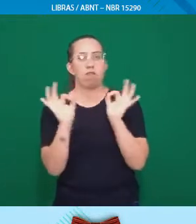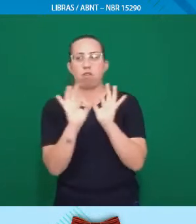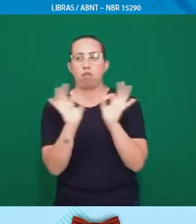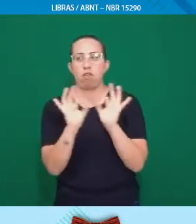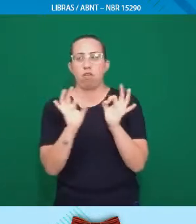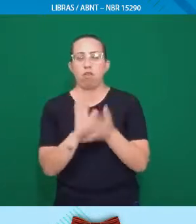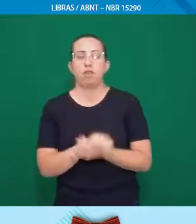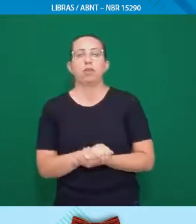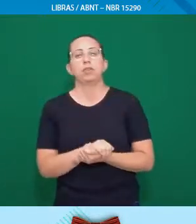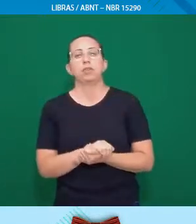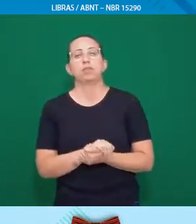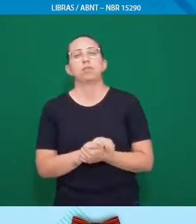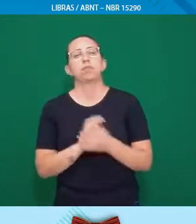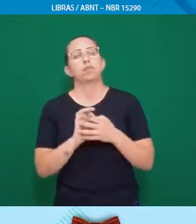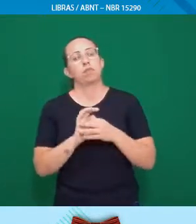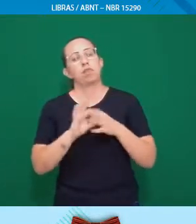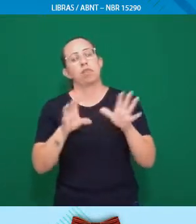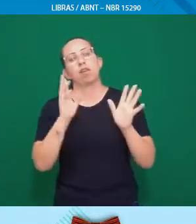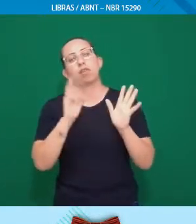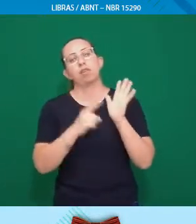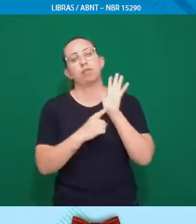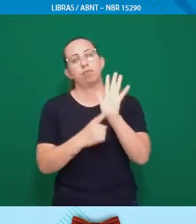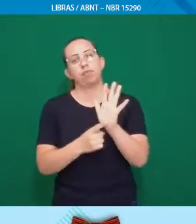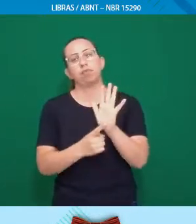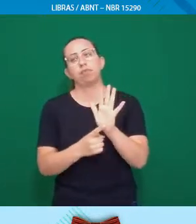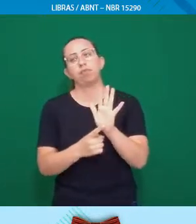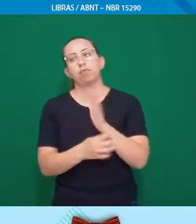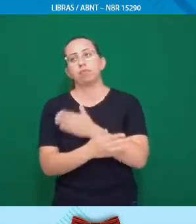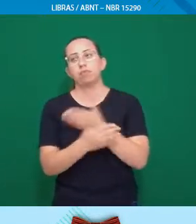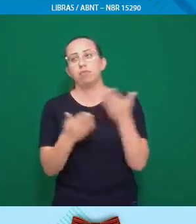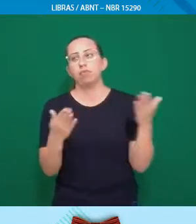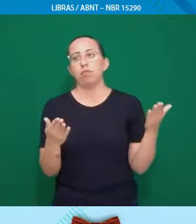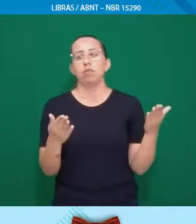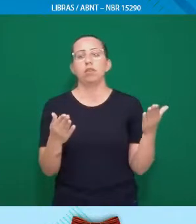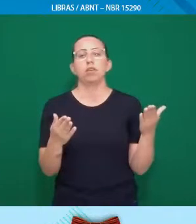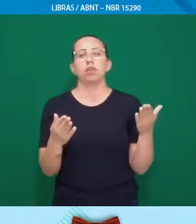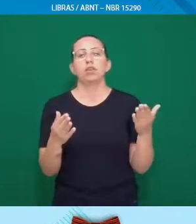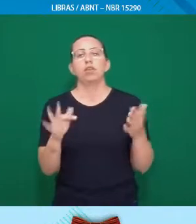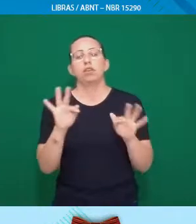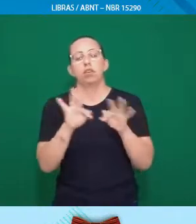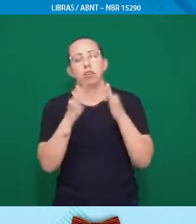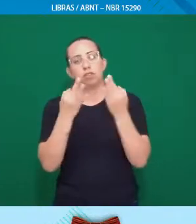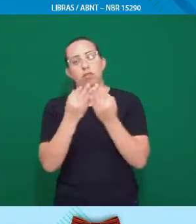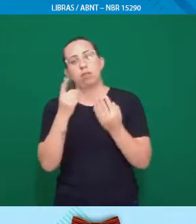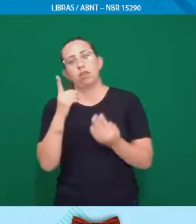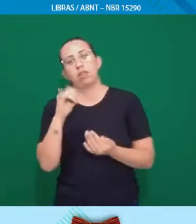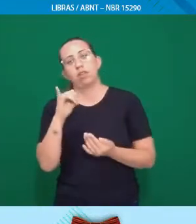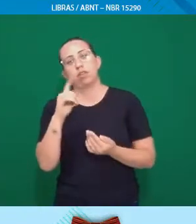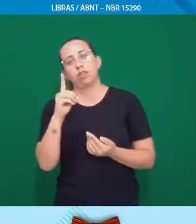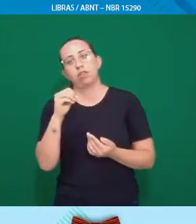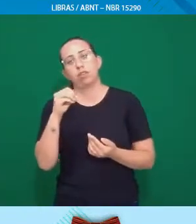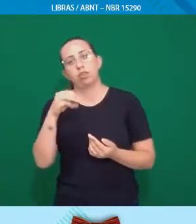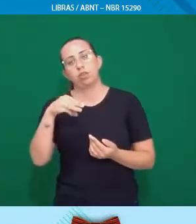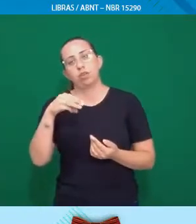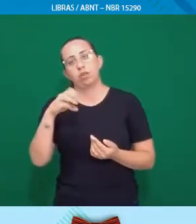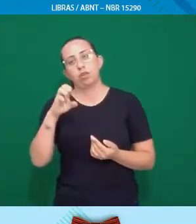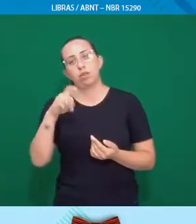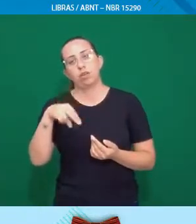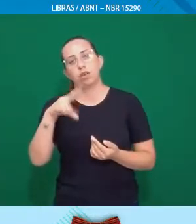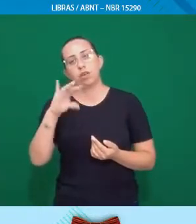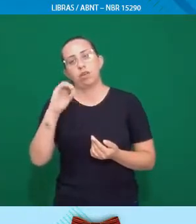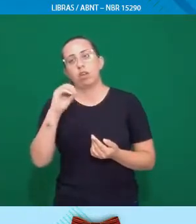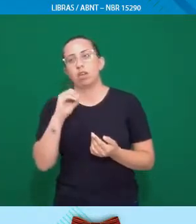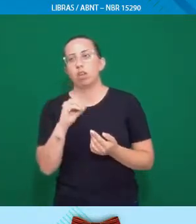deixar aqui sempre registrado que a família de numérico trata todo mundo uma forma de carinhosa dinda